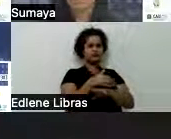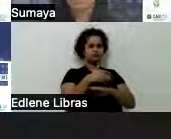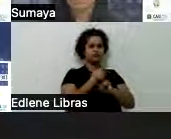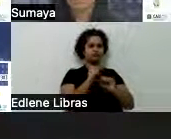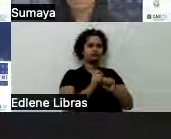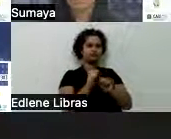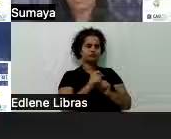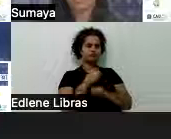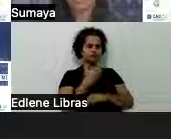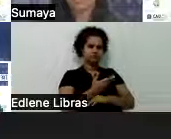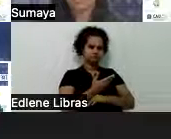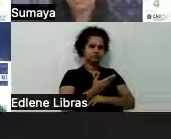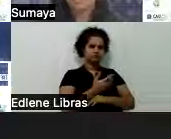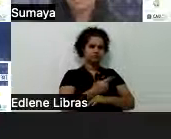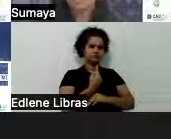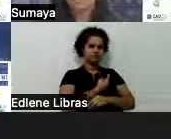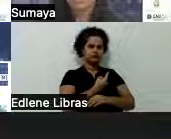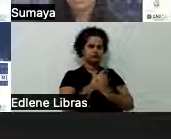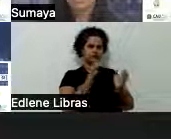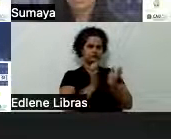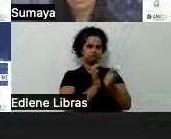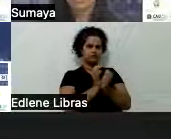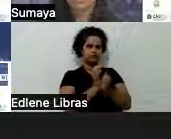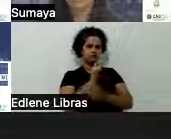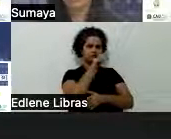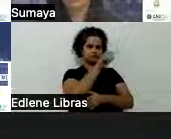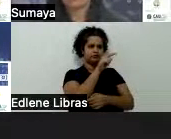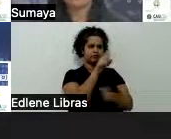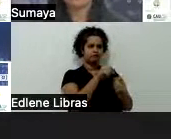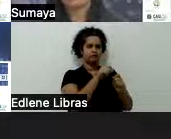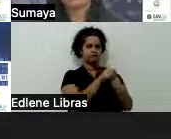ativação. Nós somos esse grupo que está fazendo essa ativação aqui.